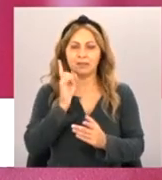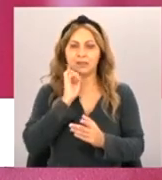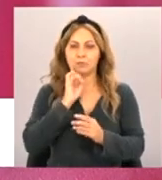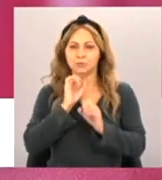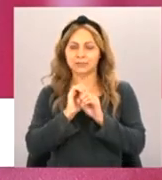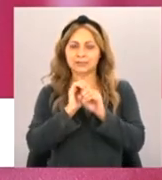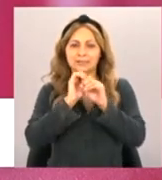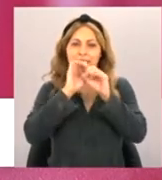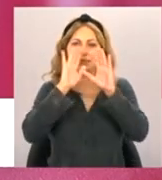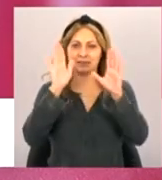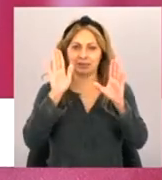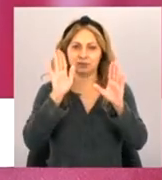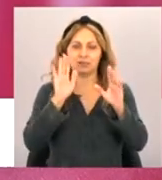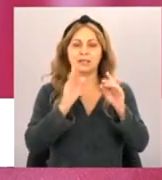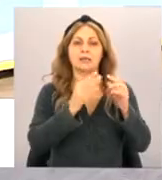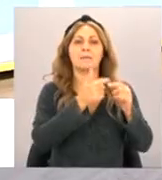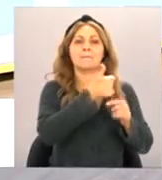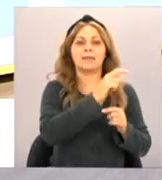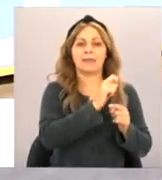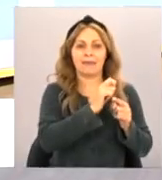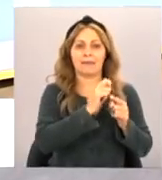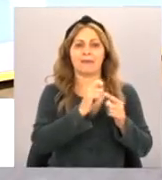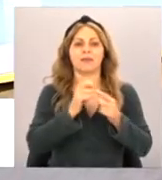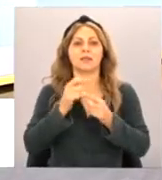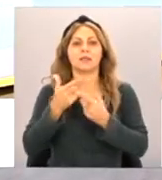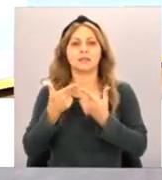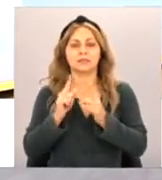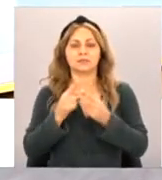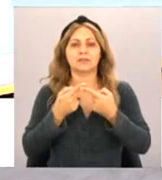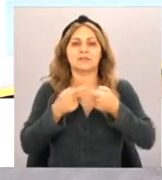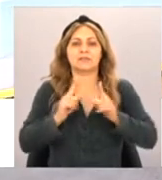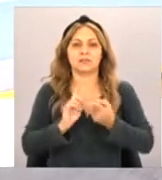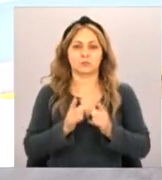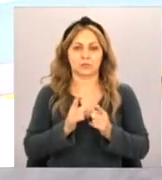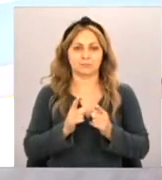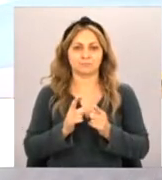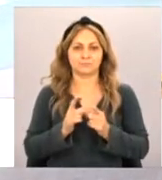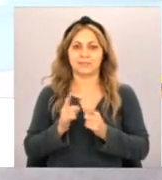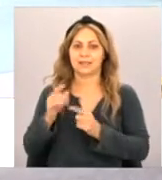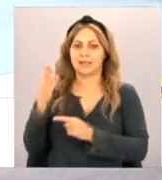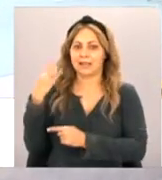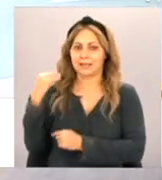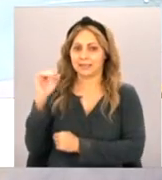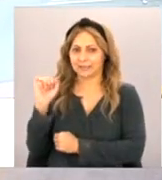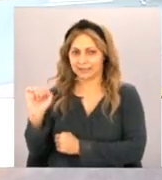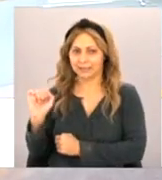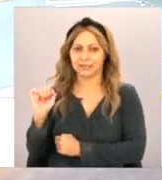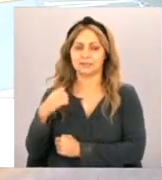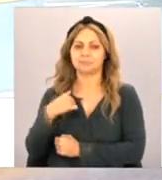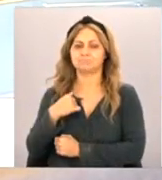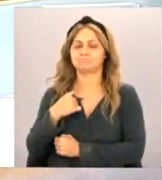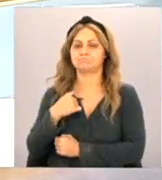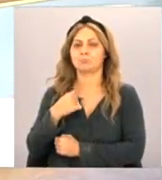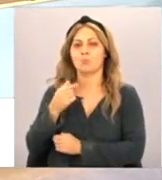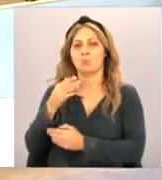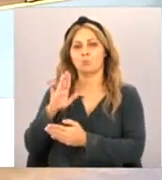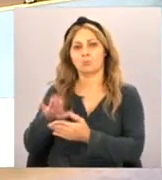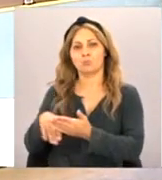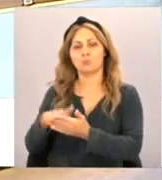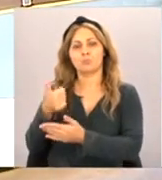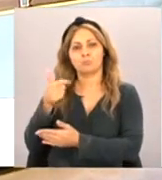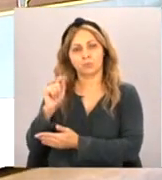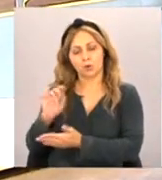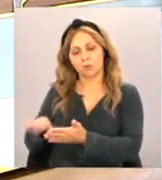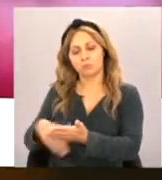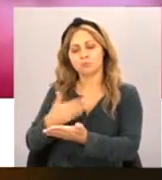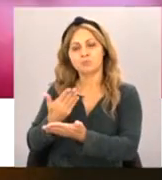que fique claro o que distingue o bloco de Esquerda do livro nos próximos minutos Catarina Martins que propostas tem o bloco para o país